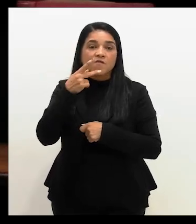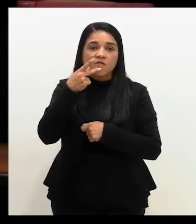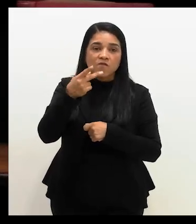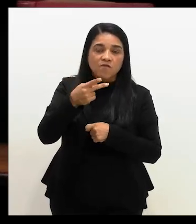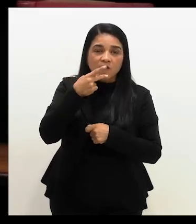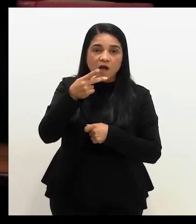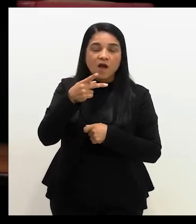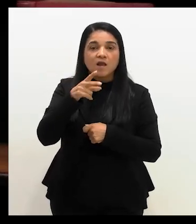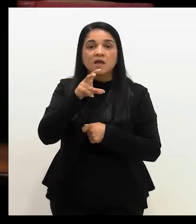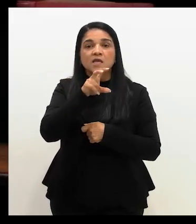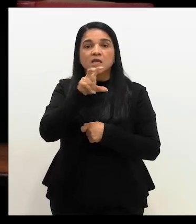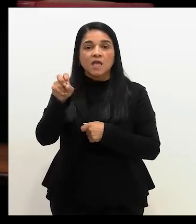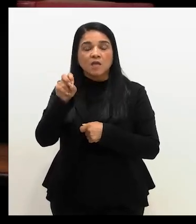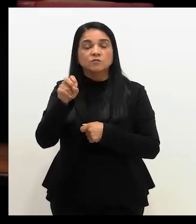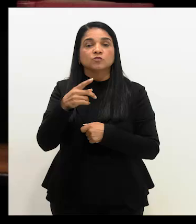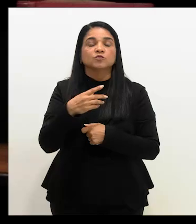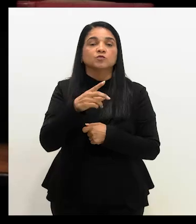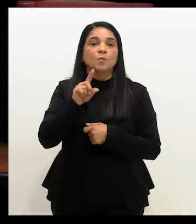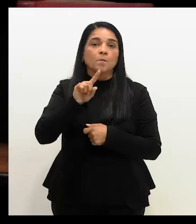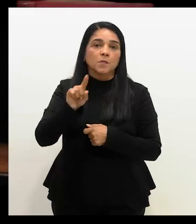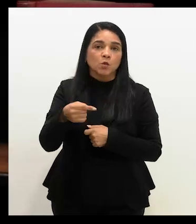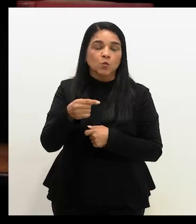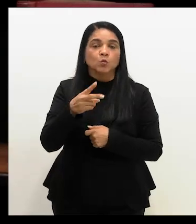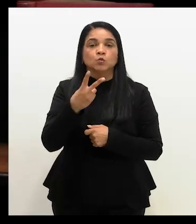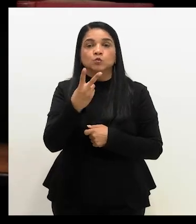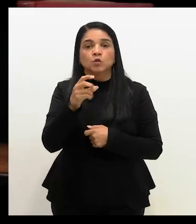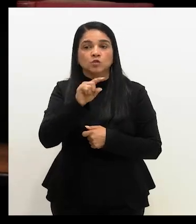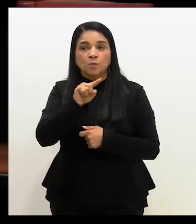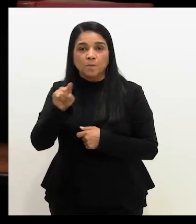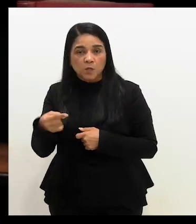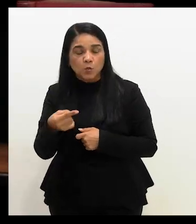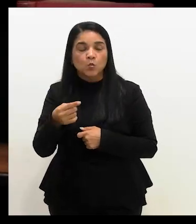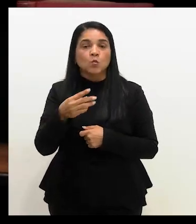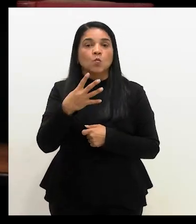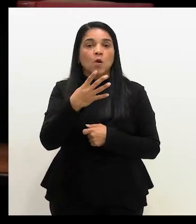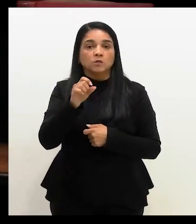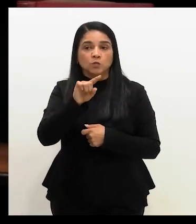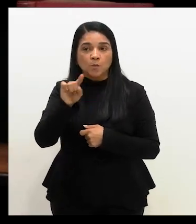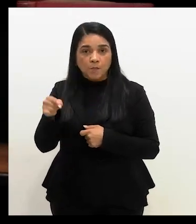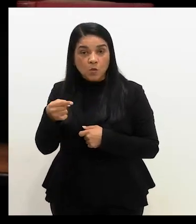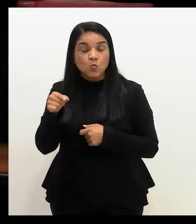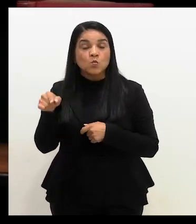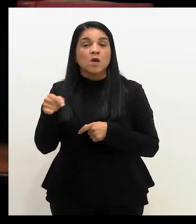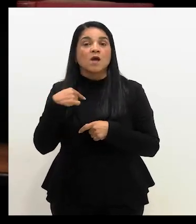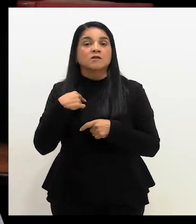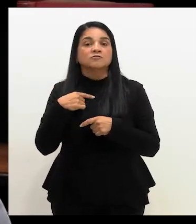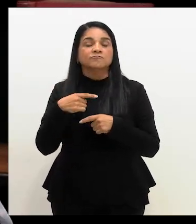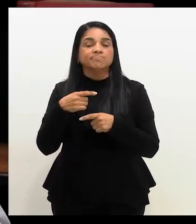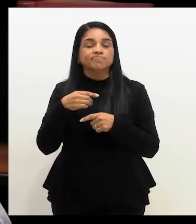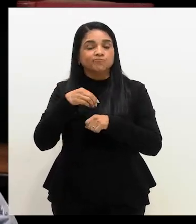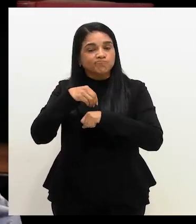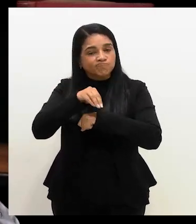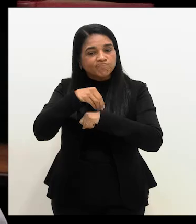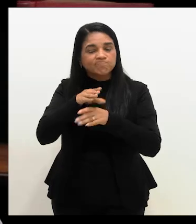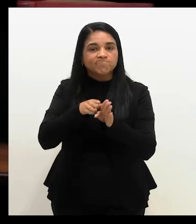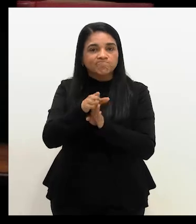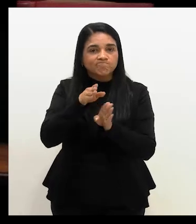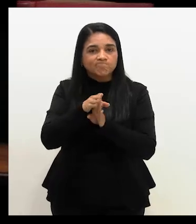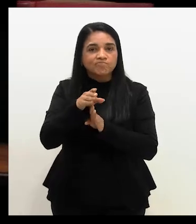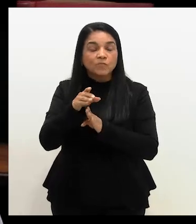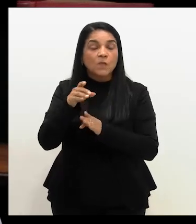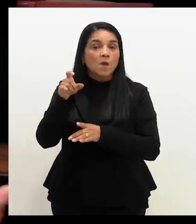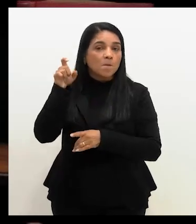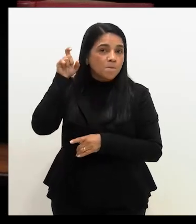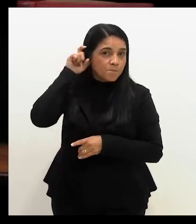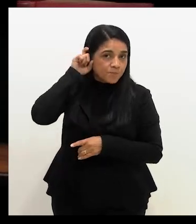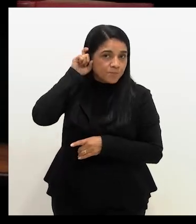mais fundamentais para fala, 500, 1000, 2000, 4000. Se eles têm perda auditiva nessas frequências, a gente orienta a protetização